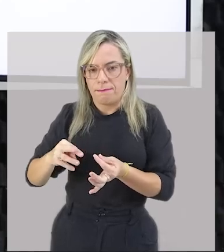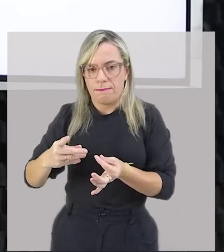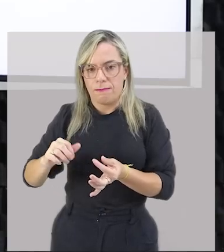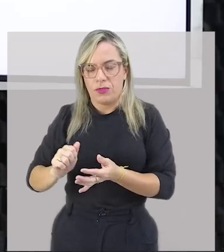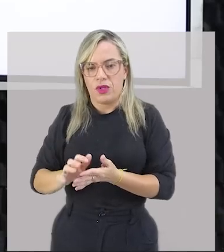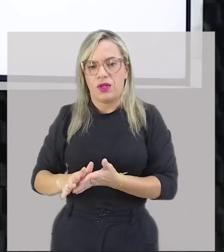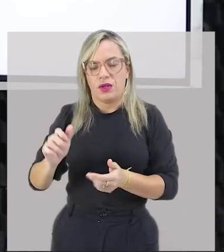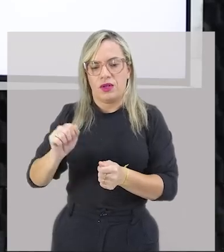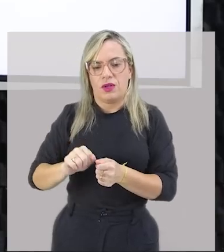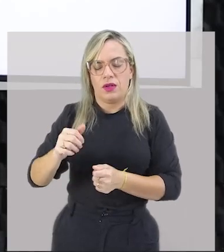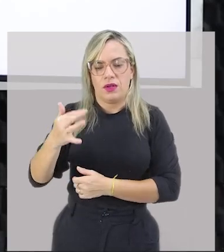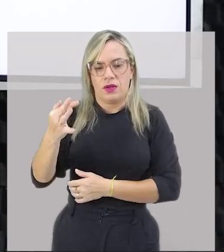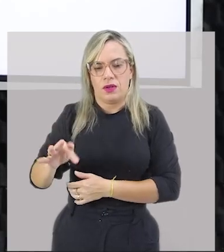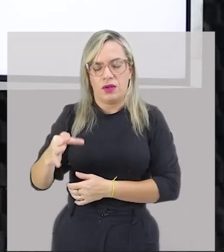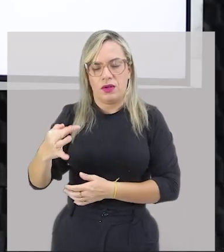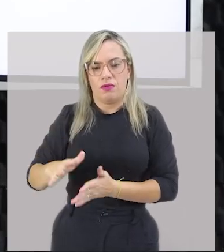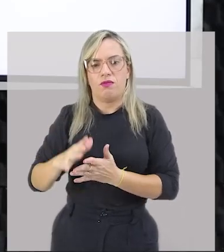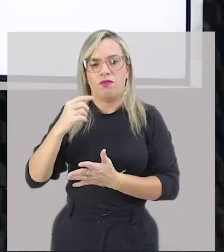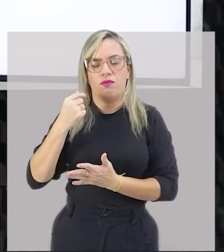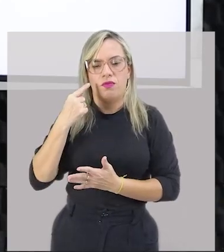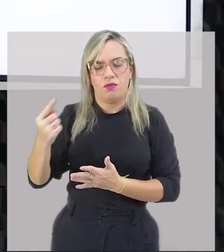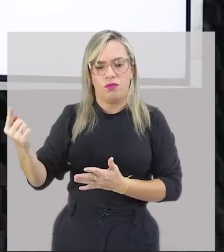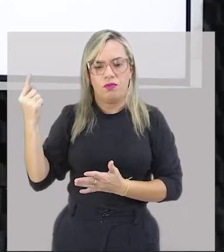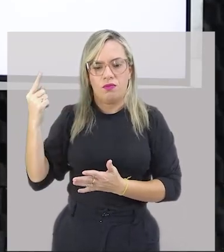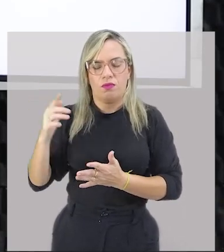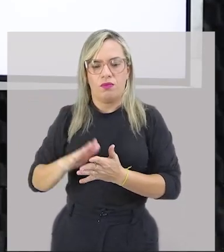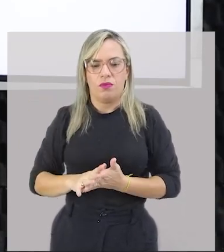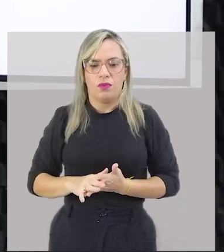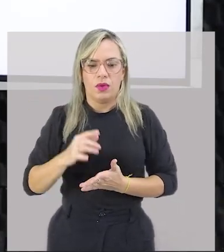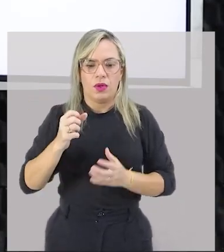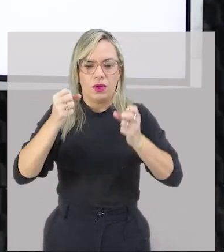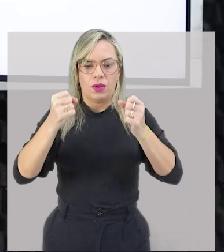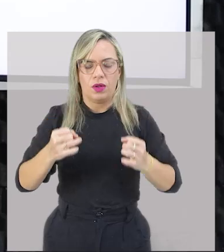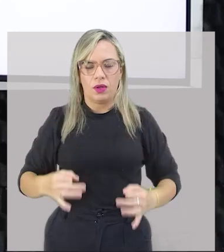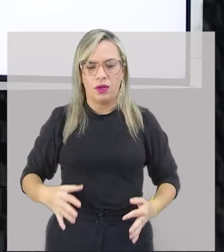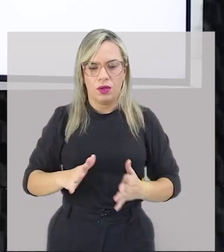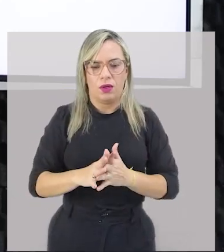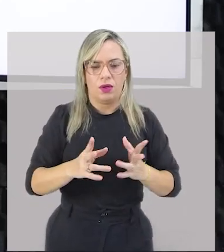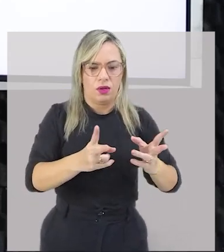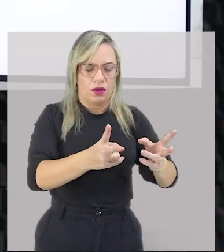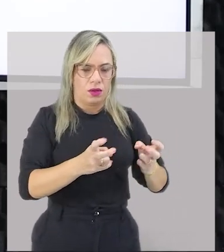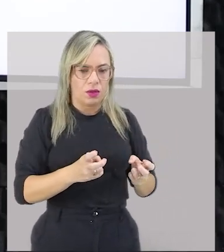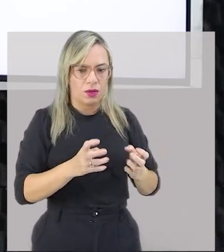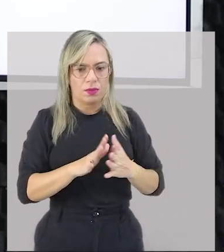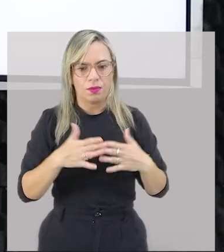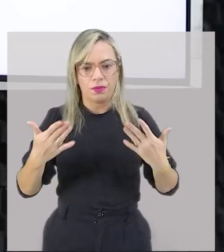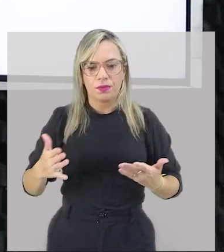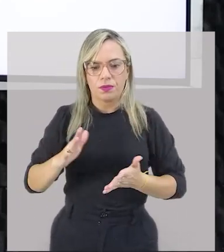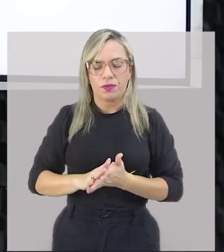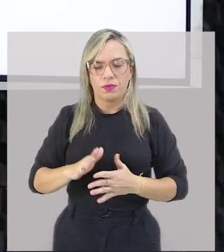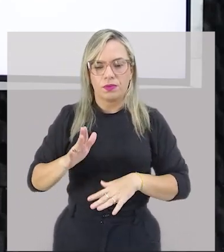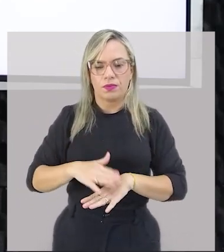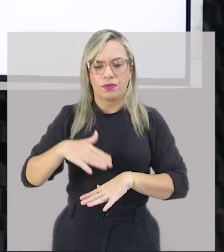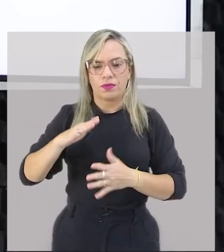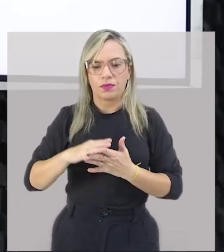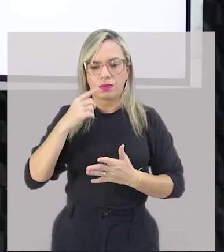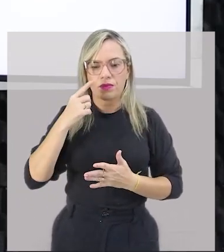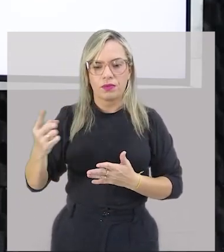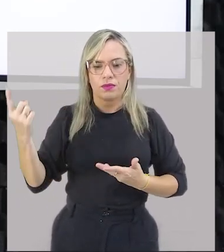doer. É uma das explicações. Perceba mais um negócio. Quanto